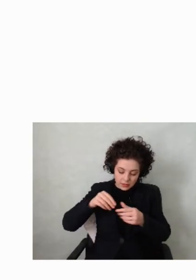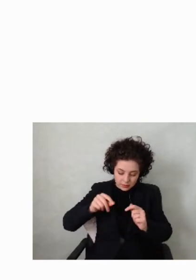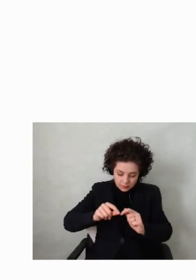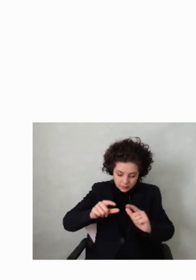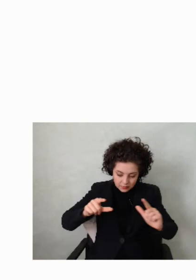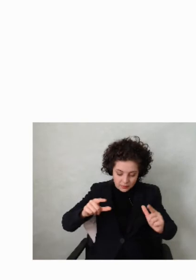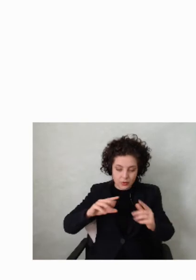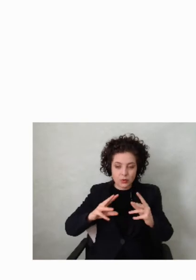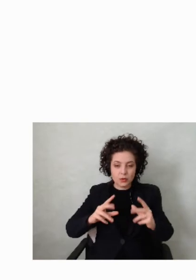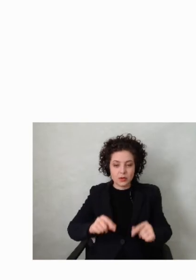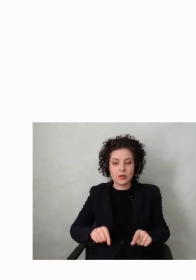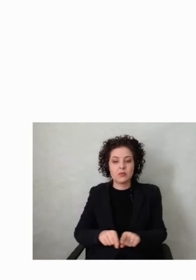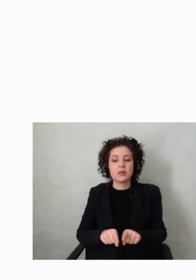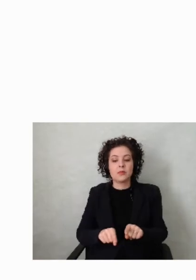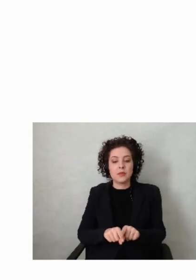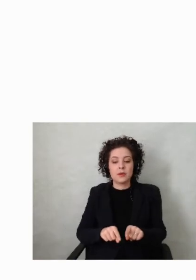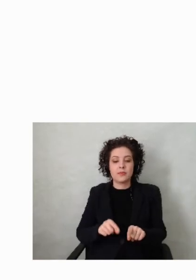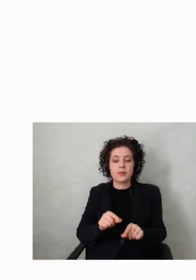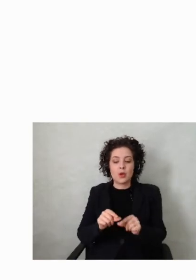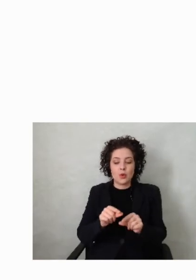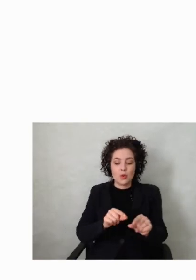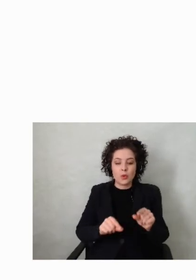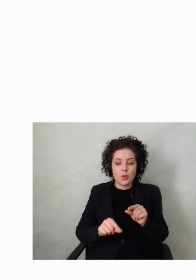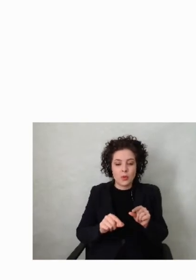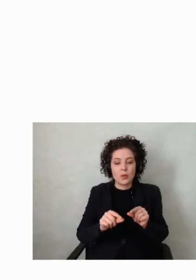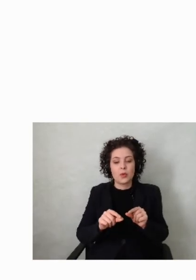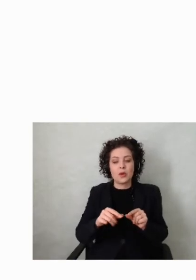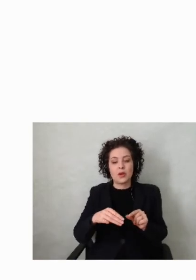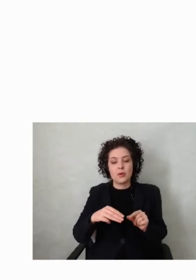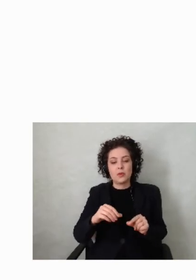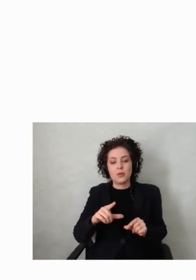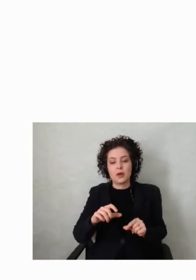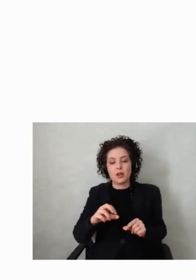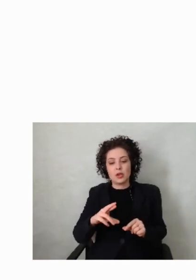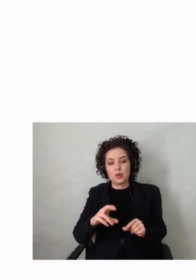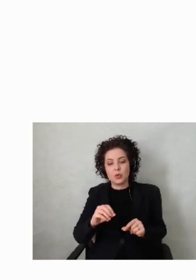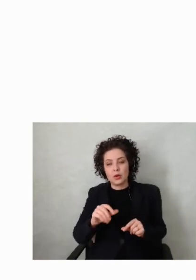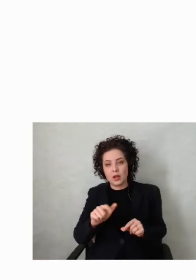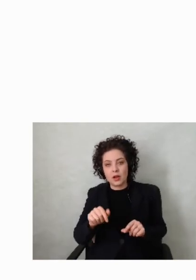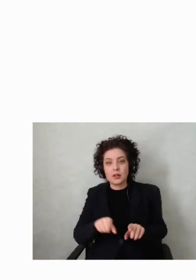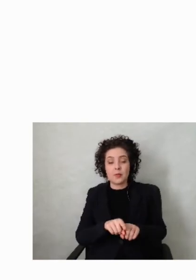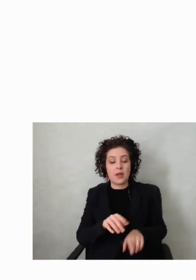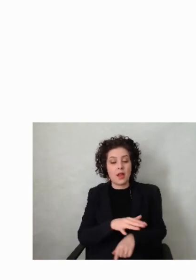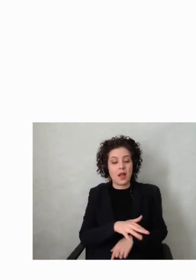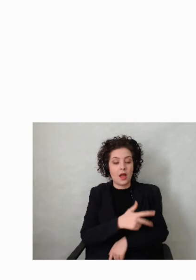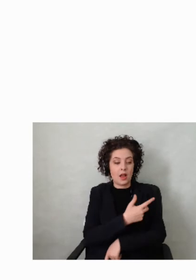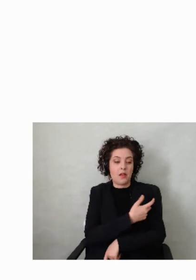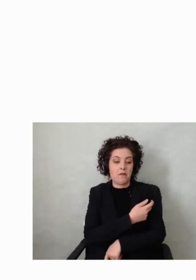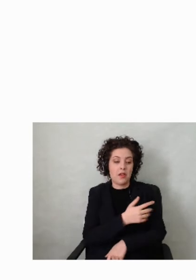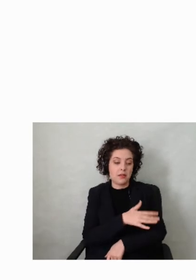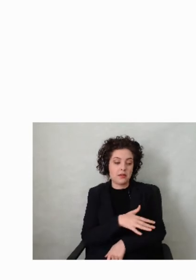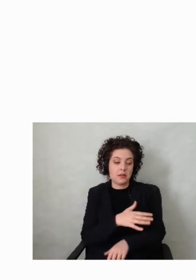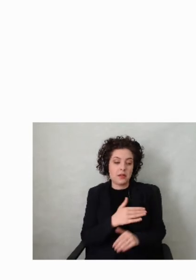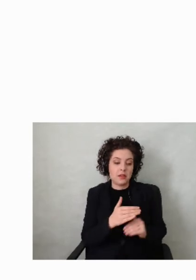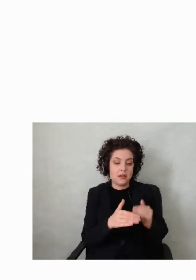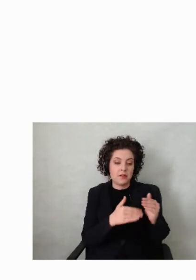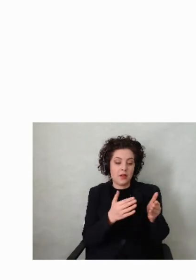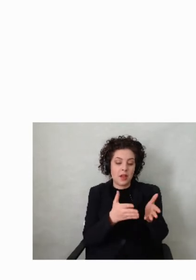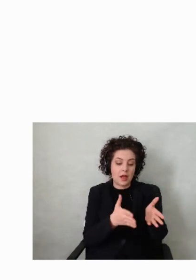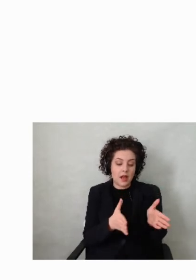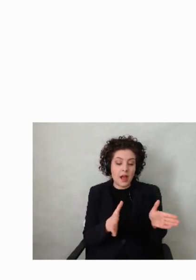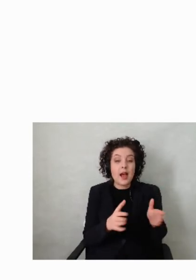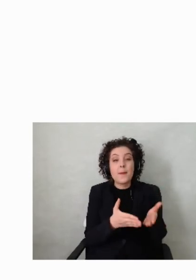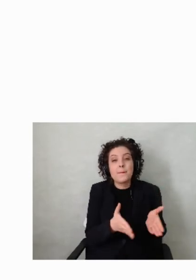moleculares de resistência, um core de desenvolvimento de vacinas, eu acho que seria fundamental, ampliando a capacidade